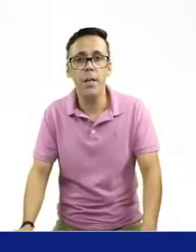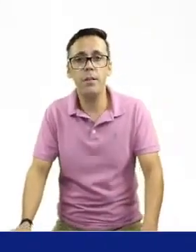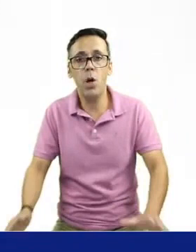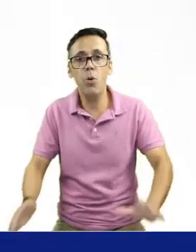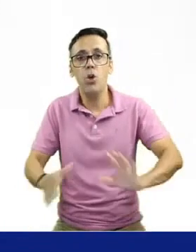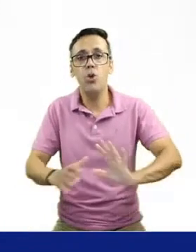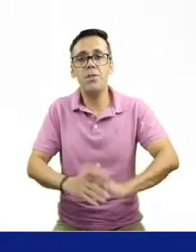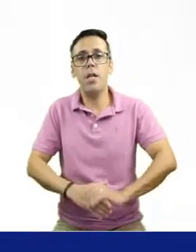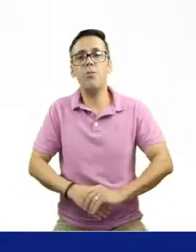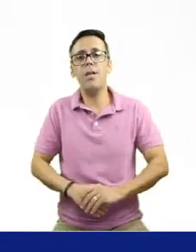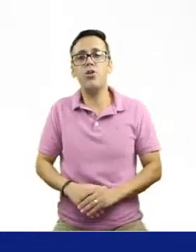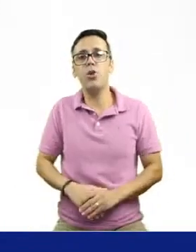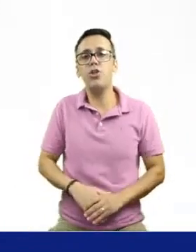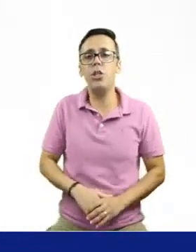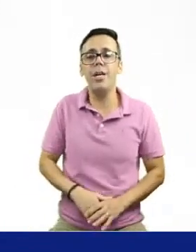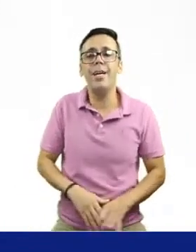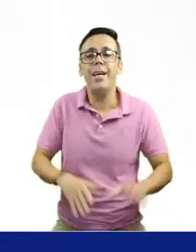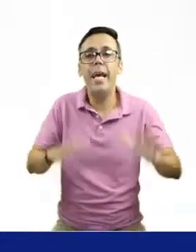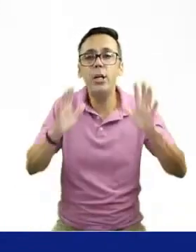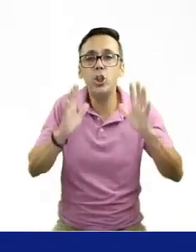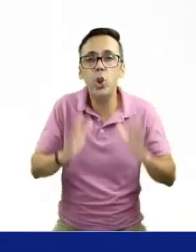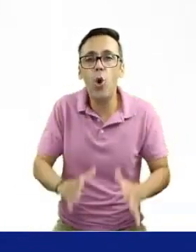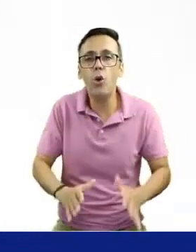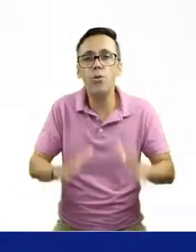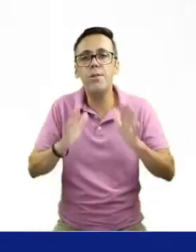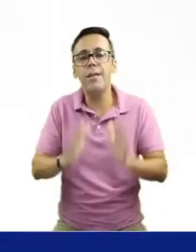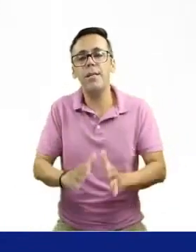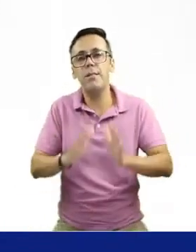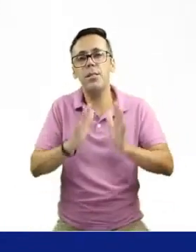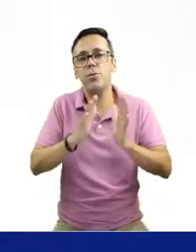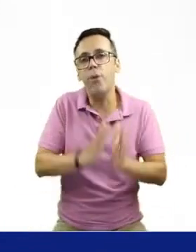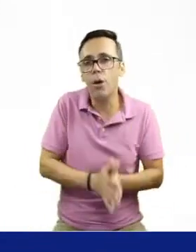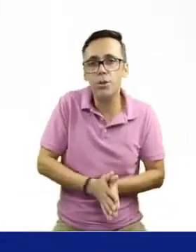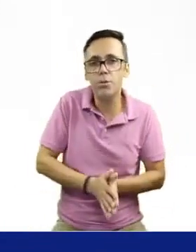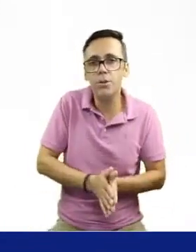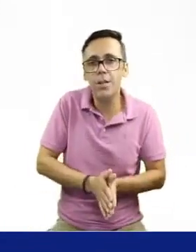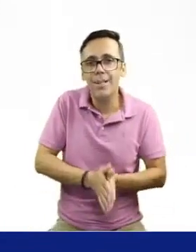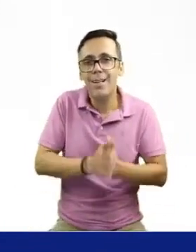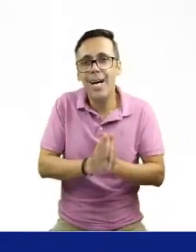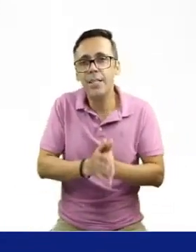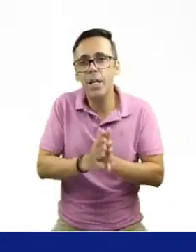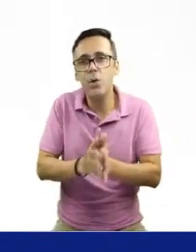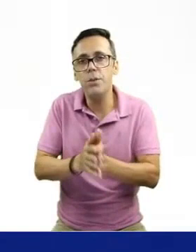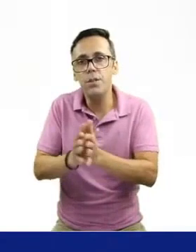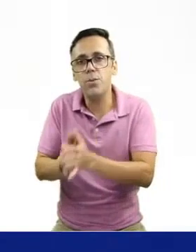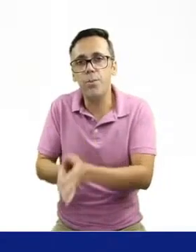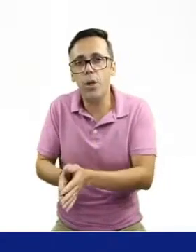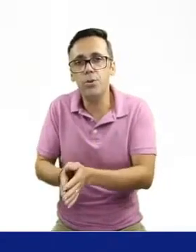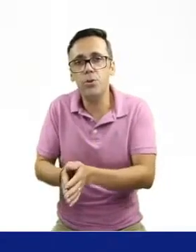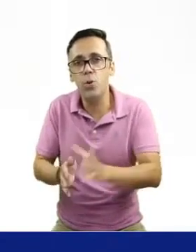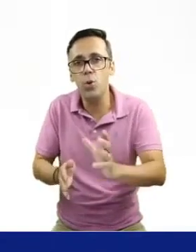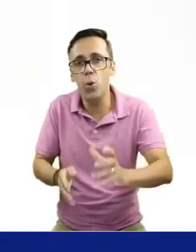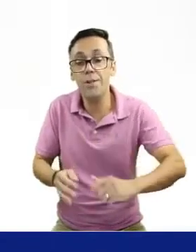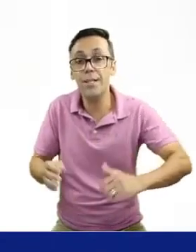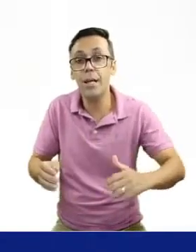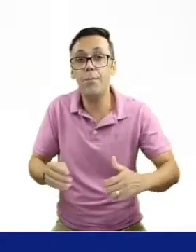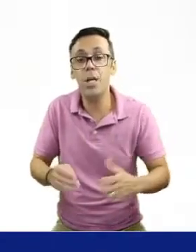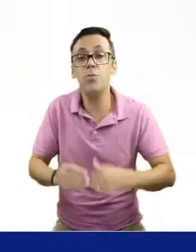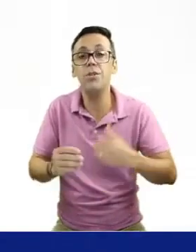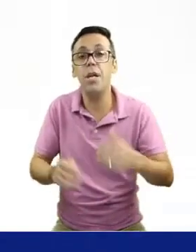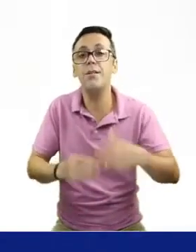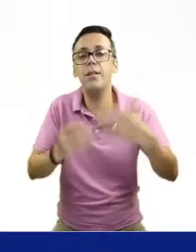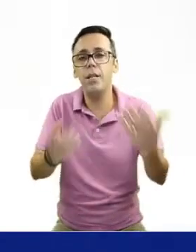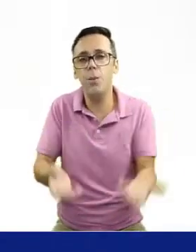pessoal então nós temos Radiologia em todos esses postos cada um desses postos com